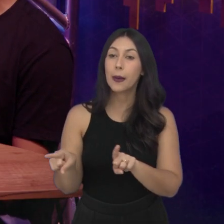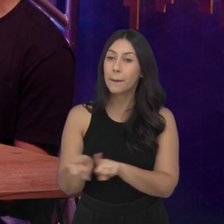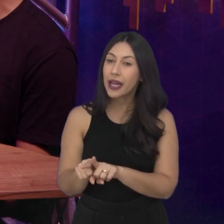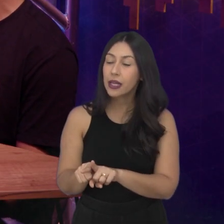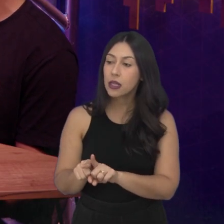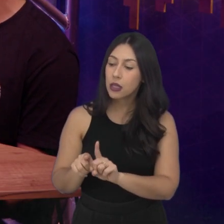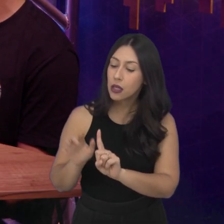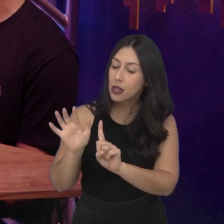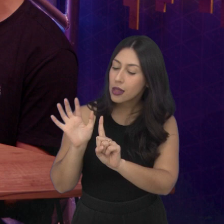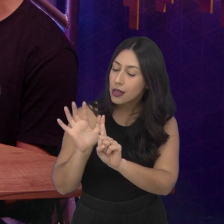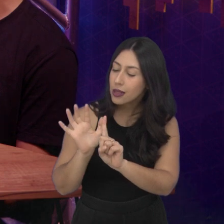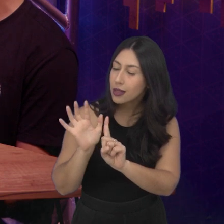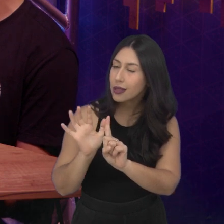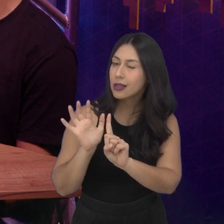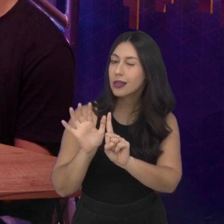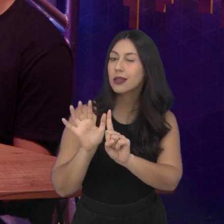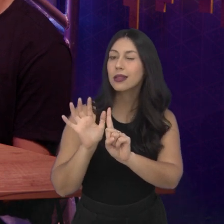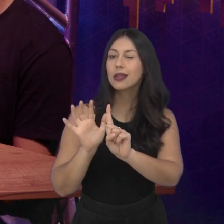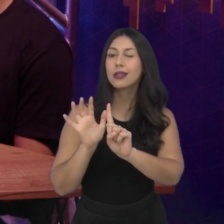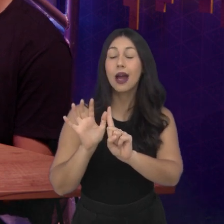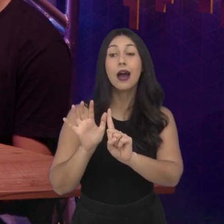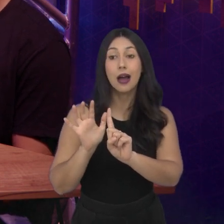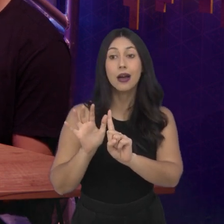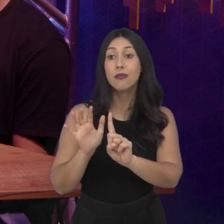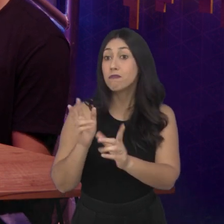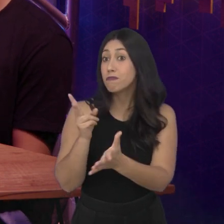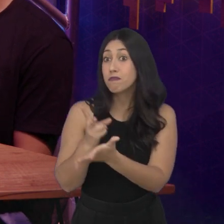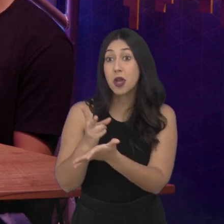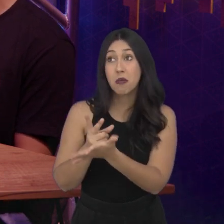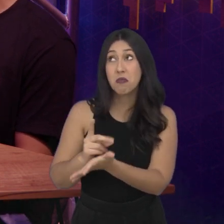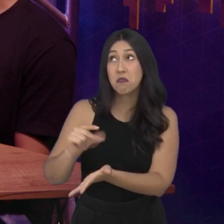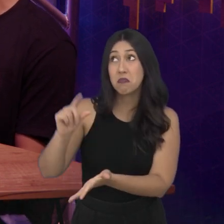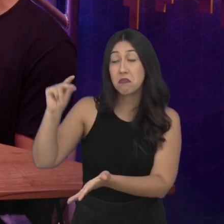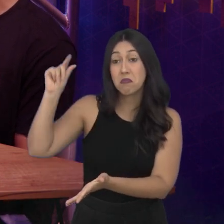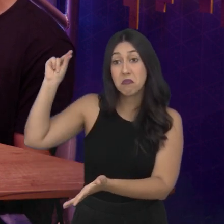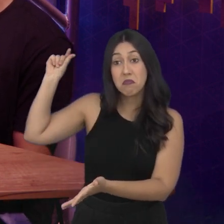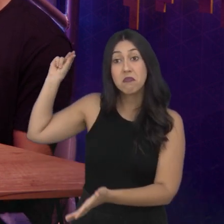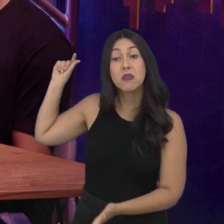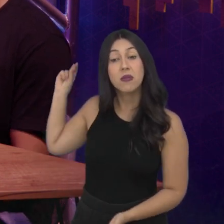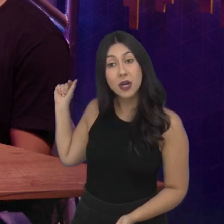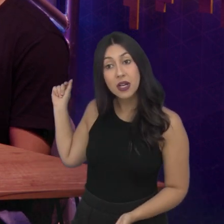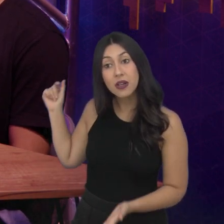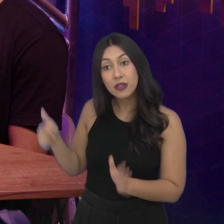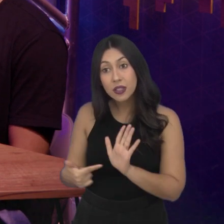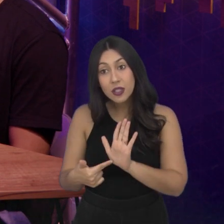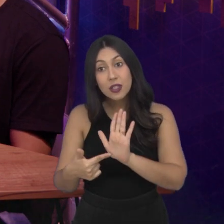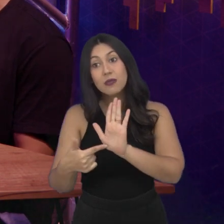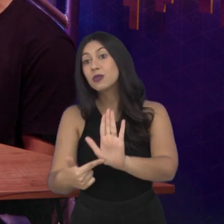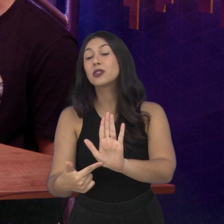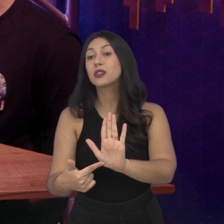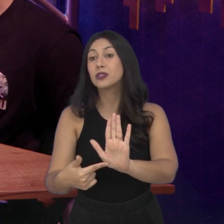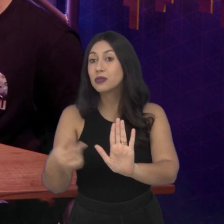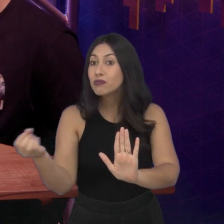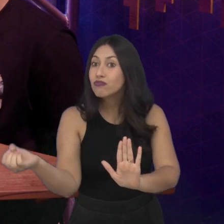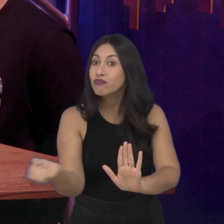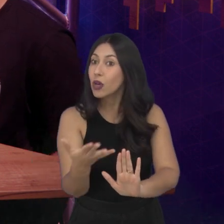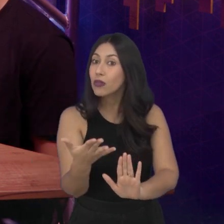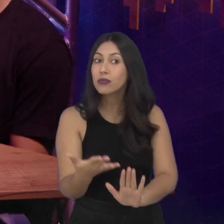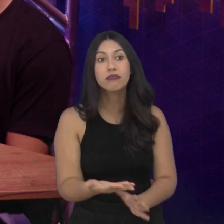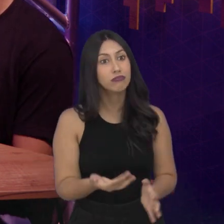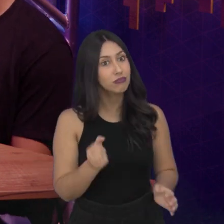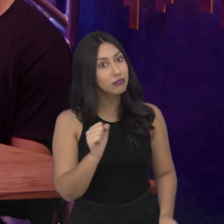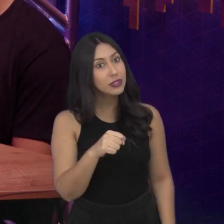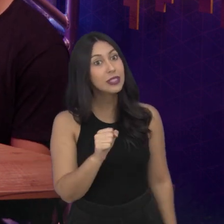sobre soft power também, apesar de ser algo que é antigo, mas a gente trouxe com a onda Hallyu.